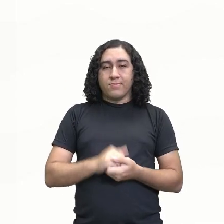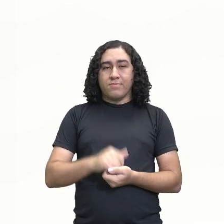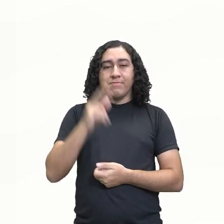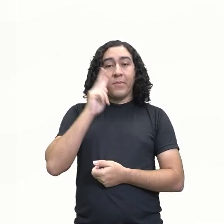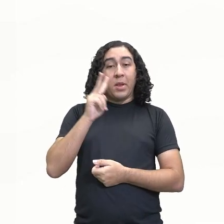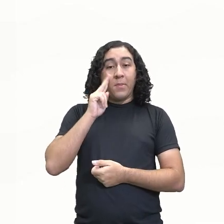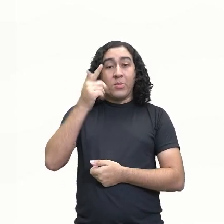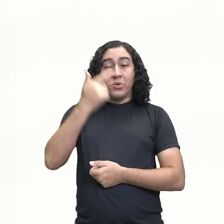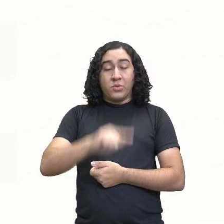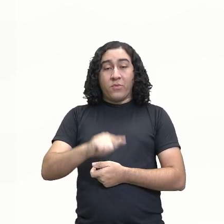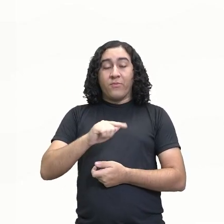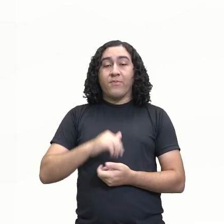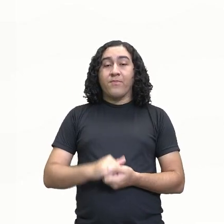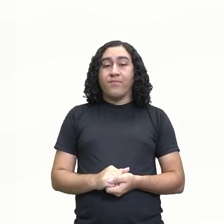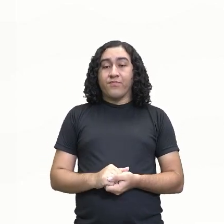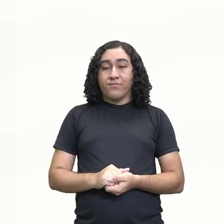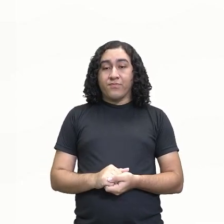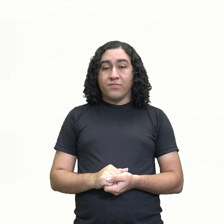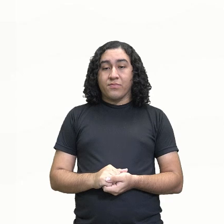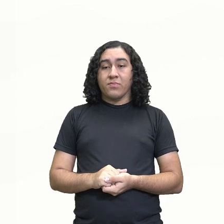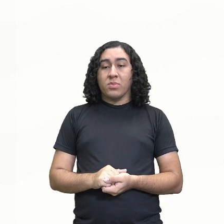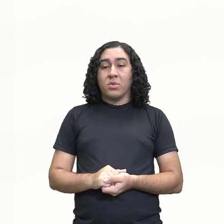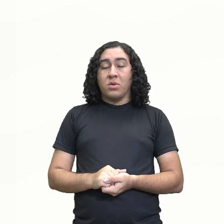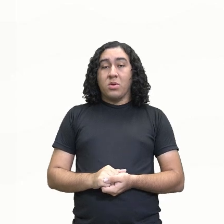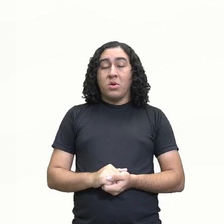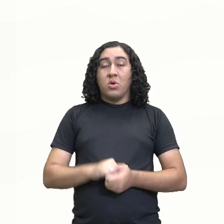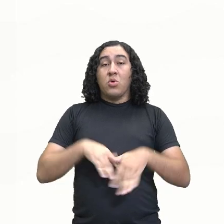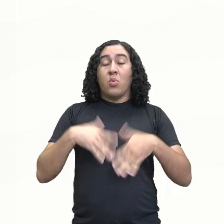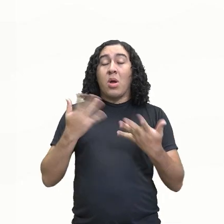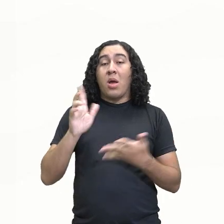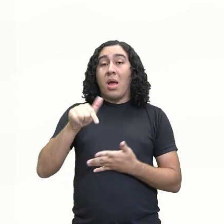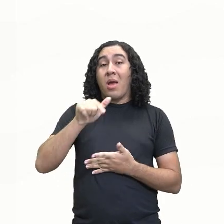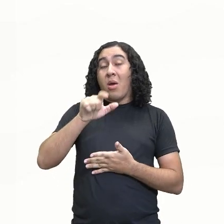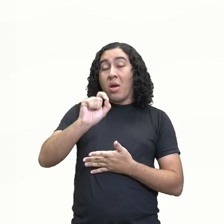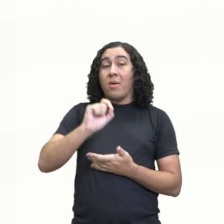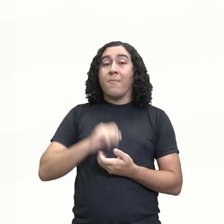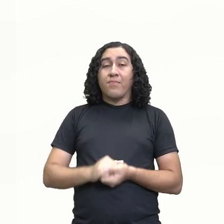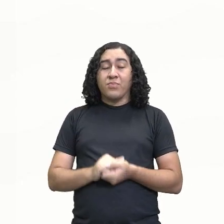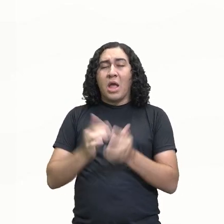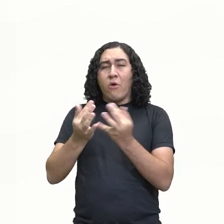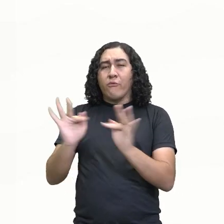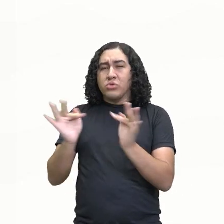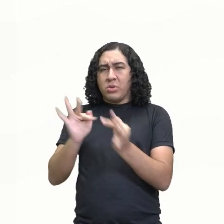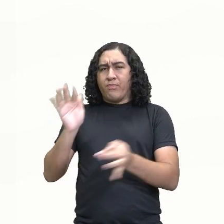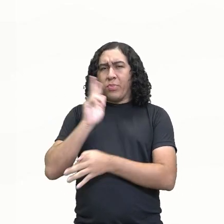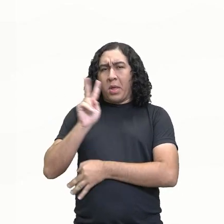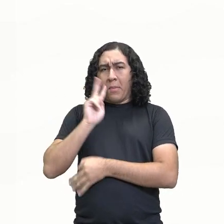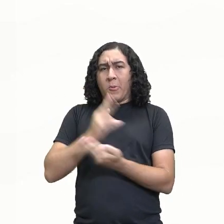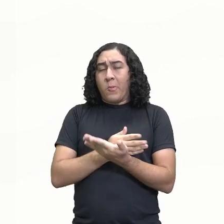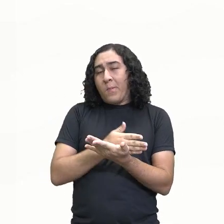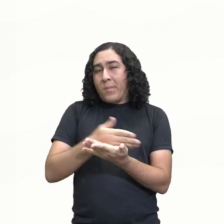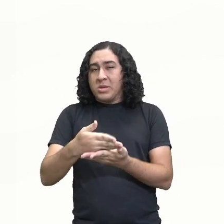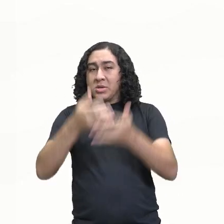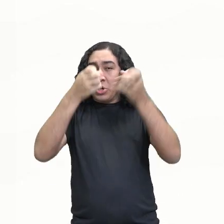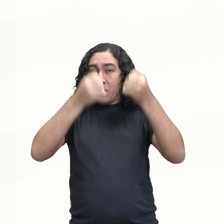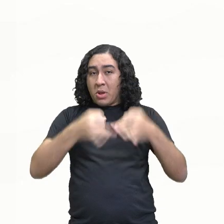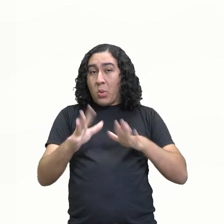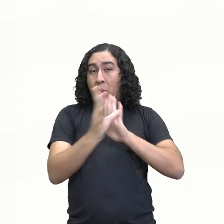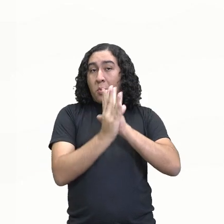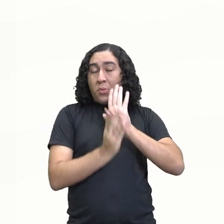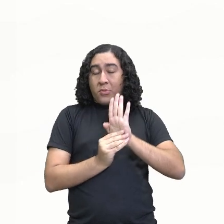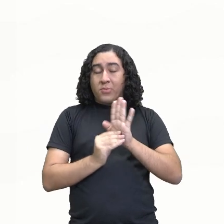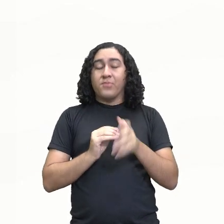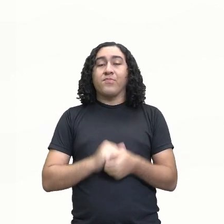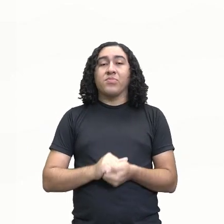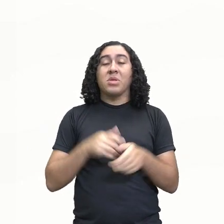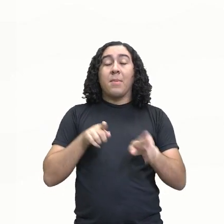com vocês a definição de função, ali a definição mesmo no início da função. Já que nós estamos